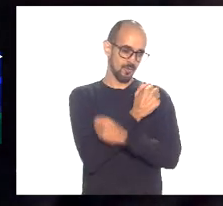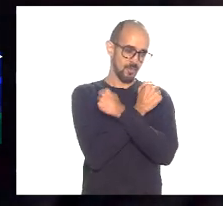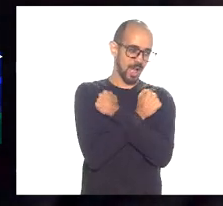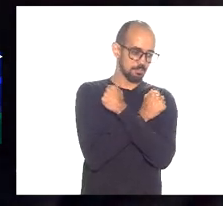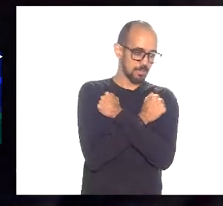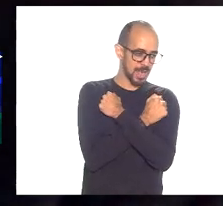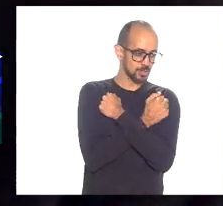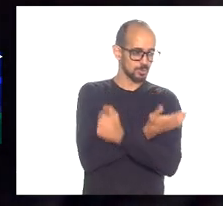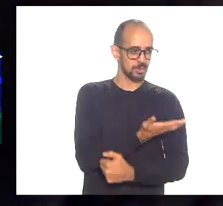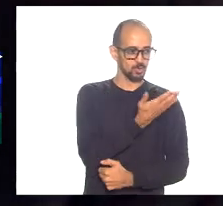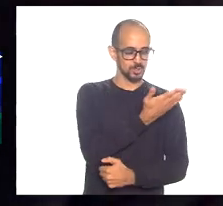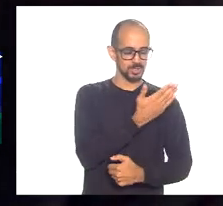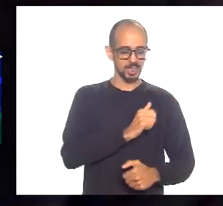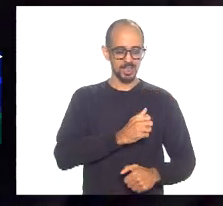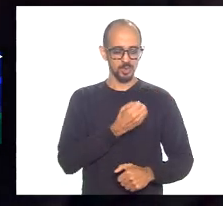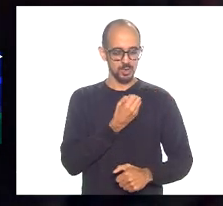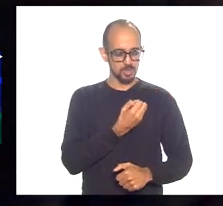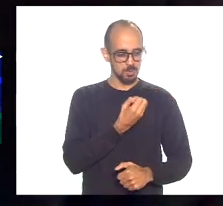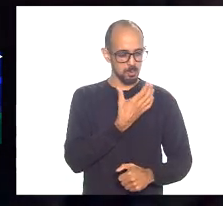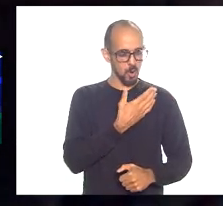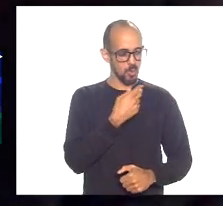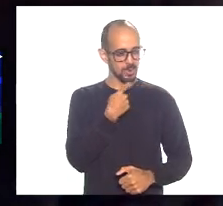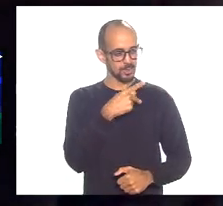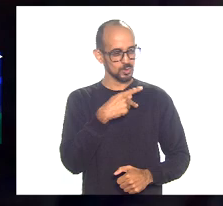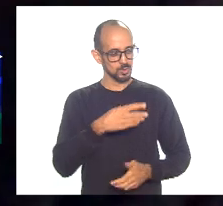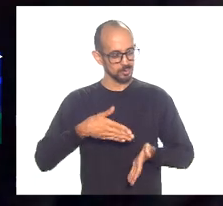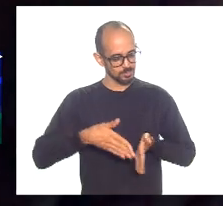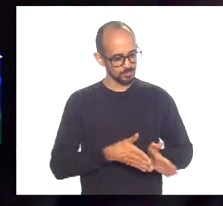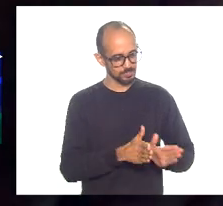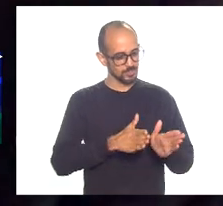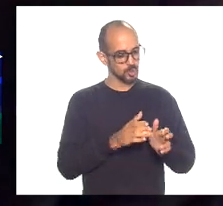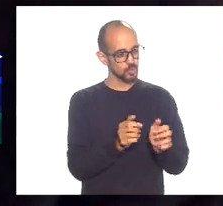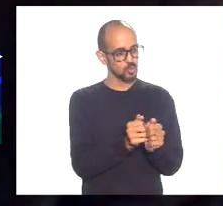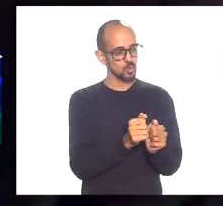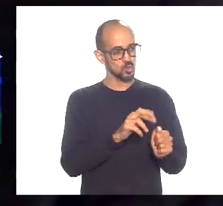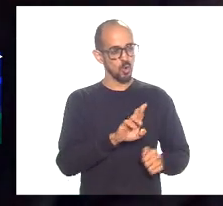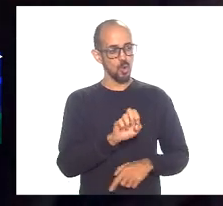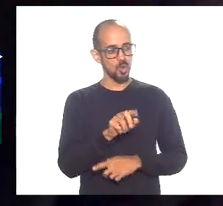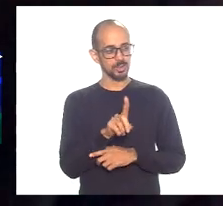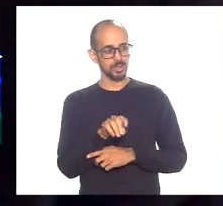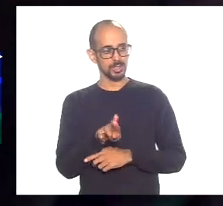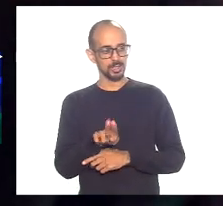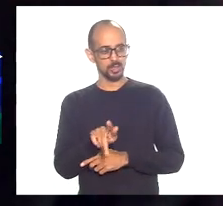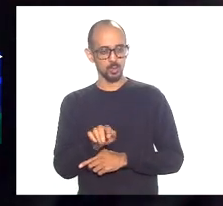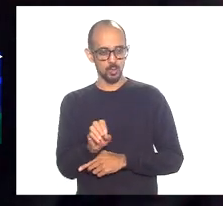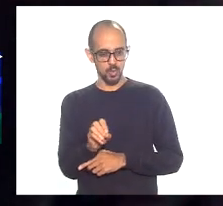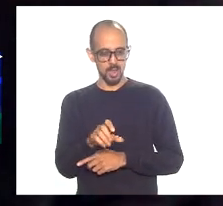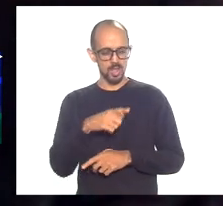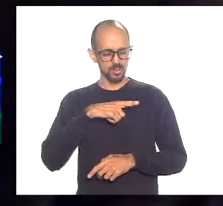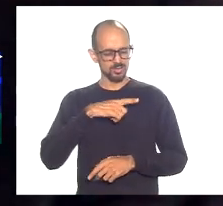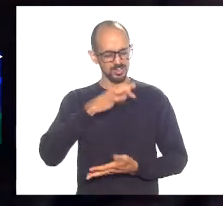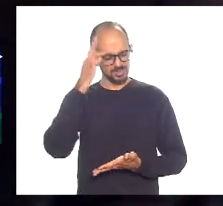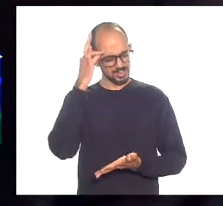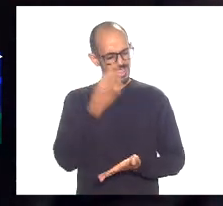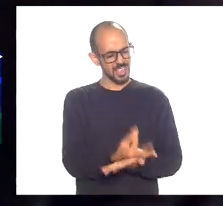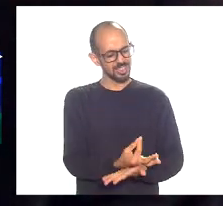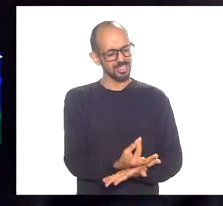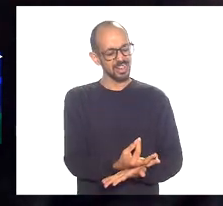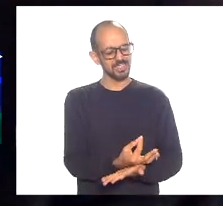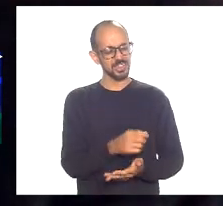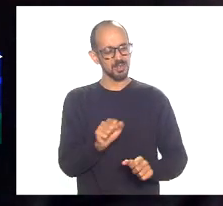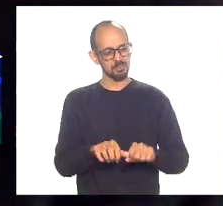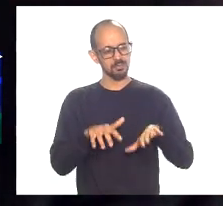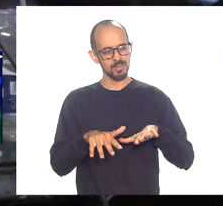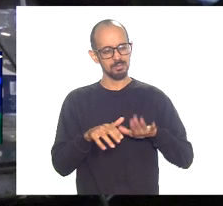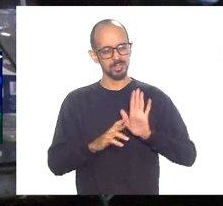abraço para você é tudo de bom nessa missão junto com Rodrigo tem certeza que o nosso Parlamento está muito bem representado